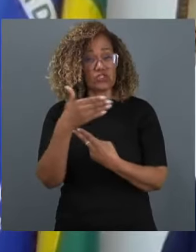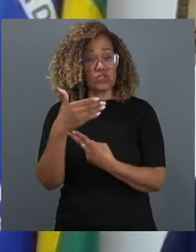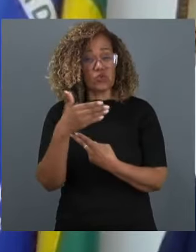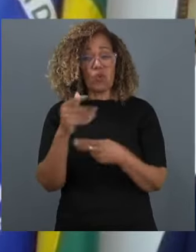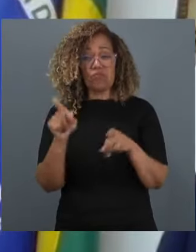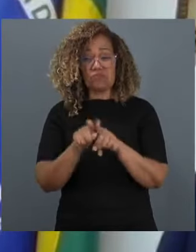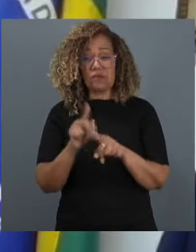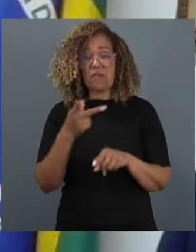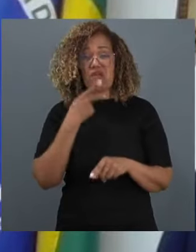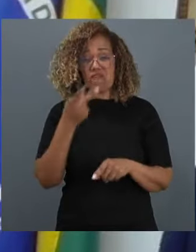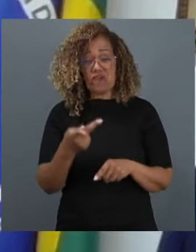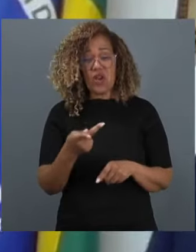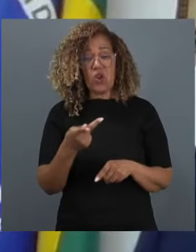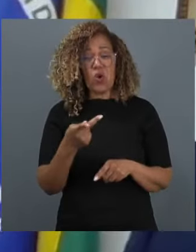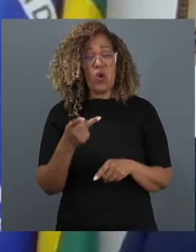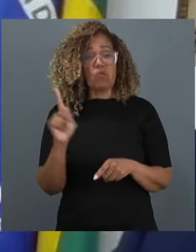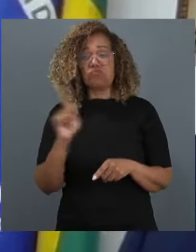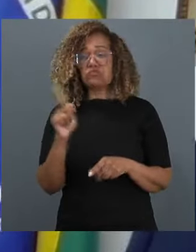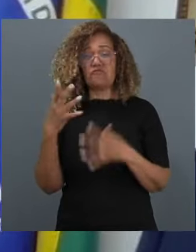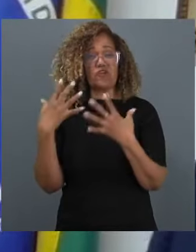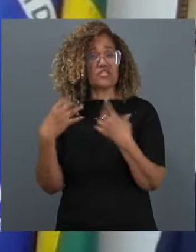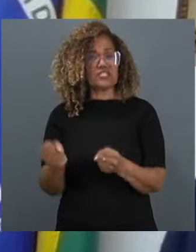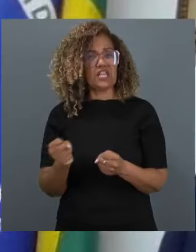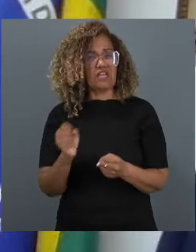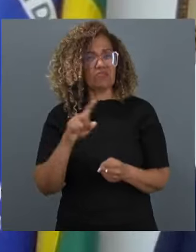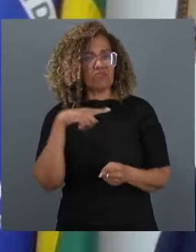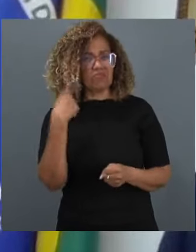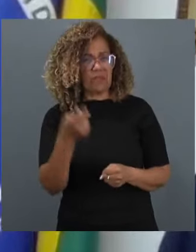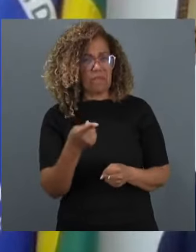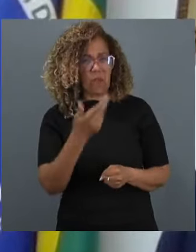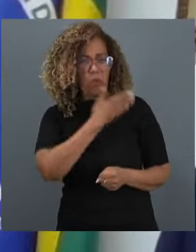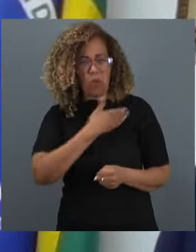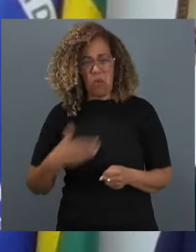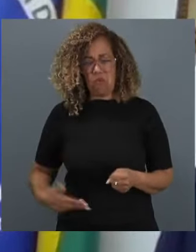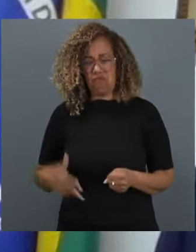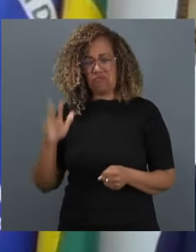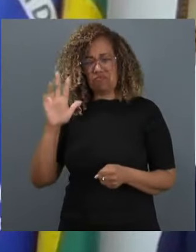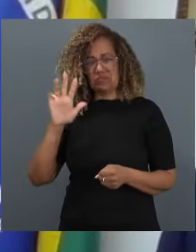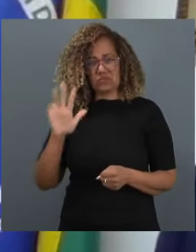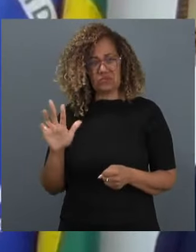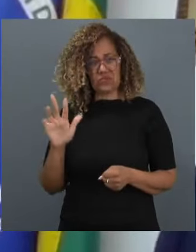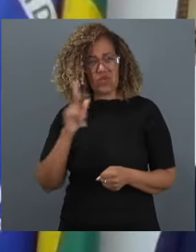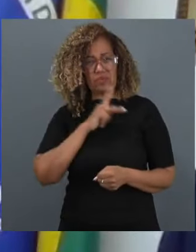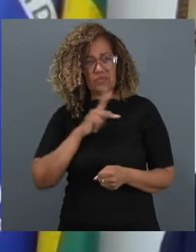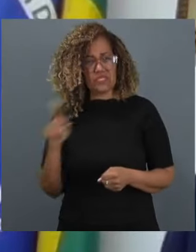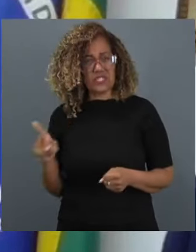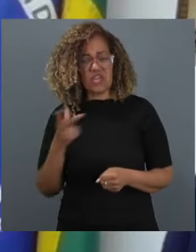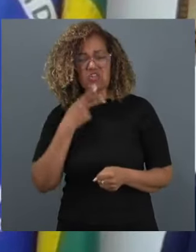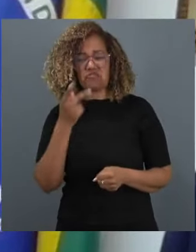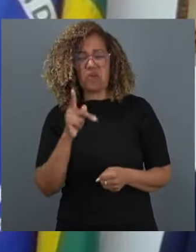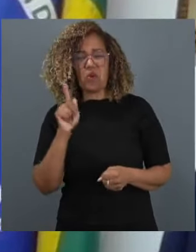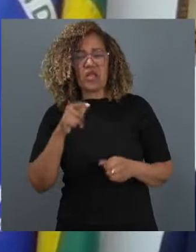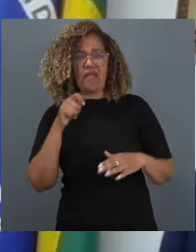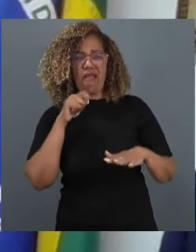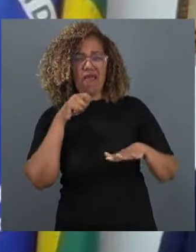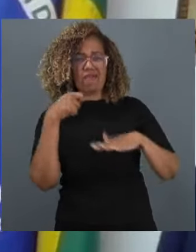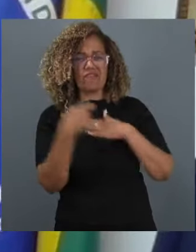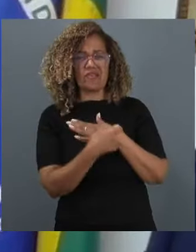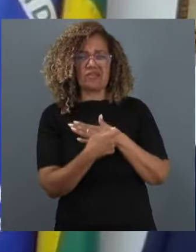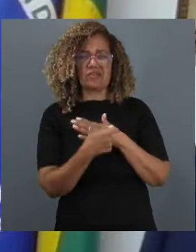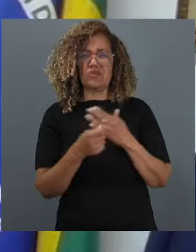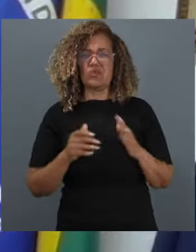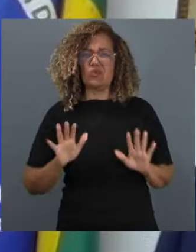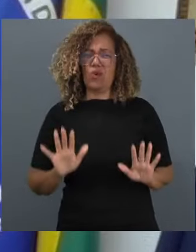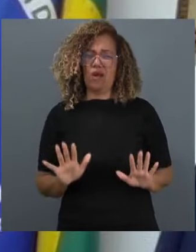negado. E o governo Lula veio dizer que era fake news. Gente, a verdade